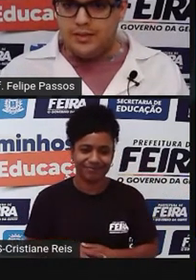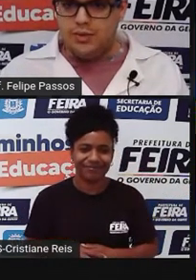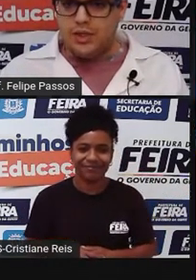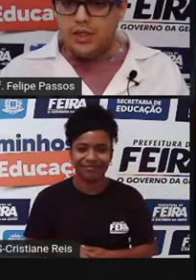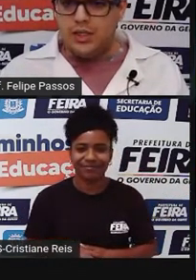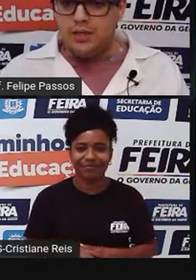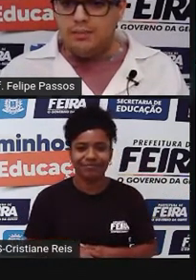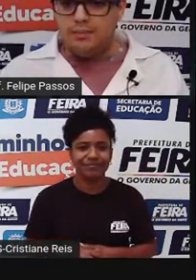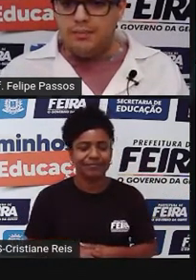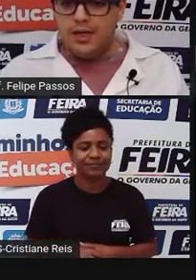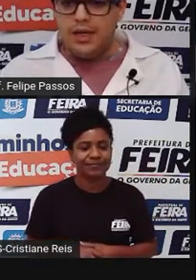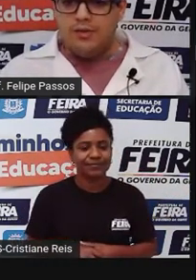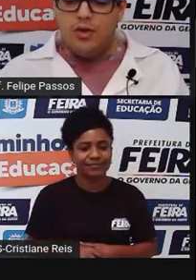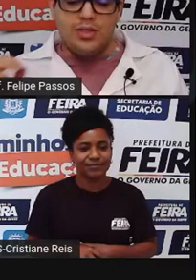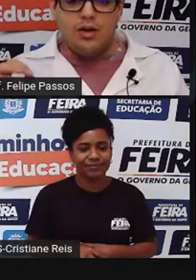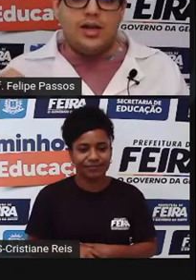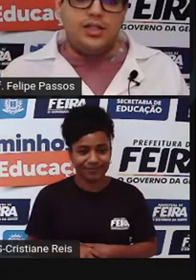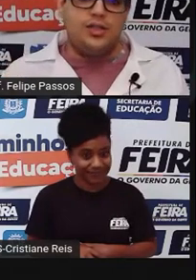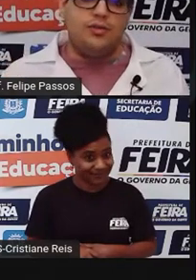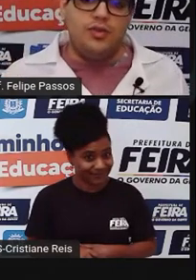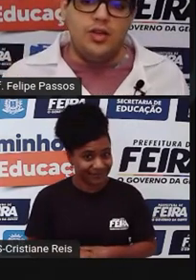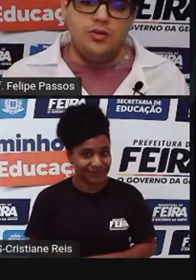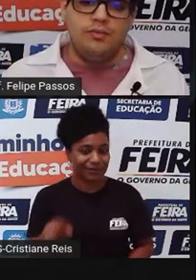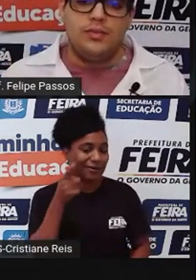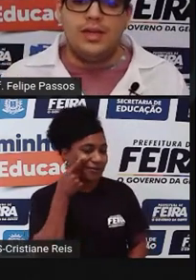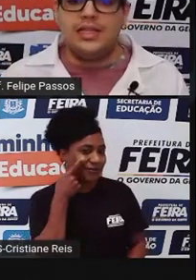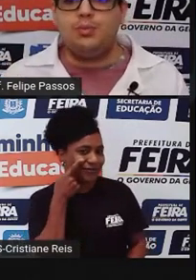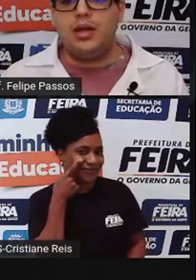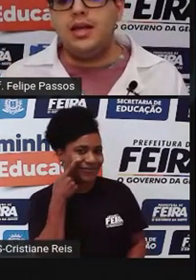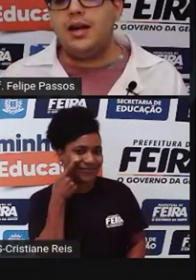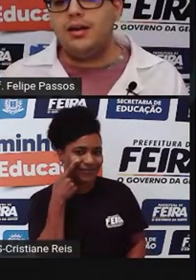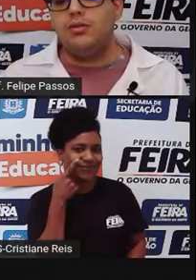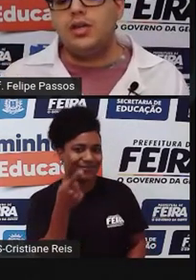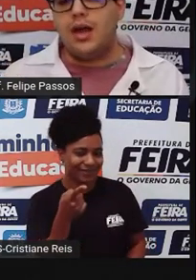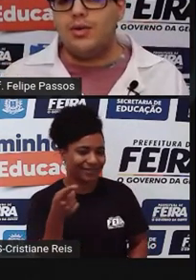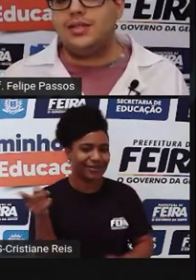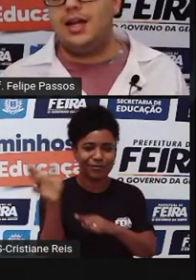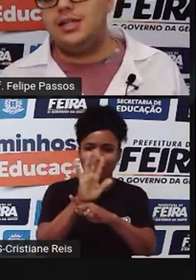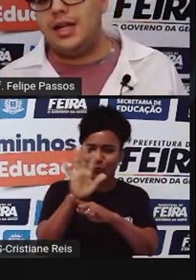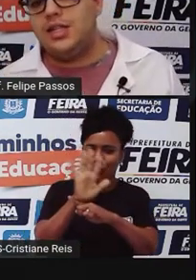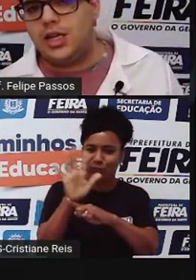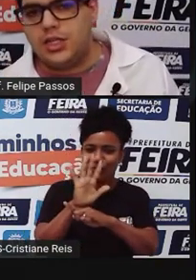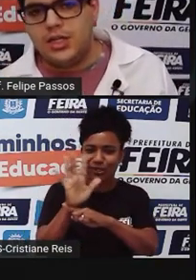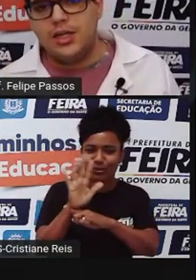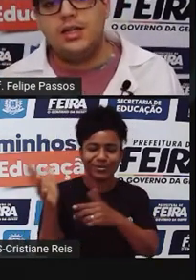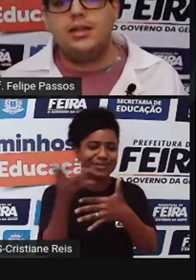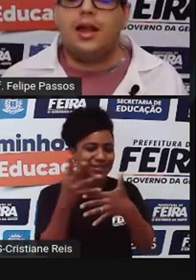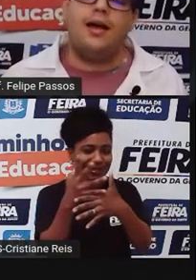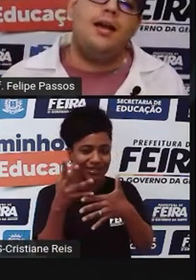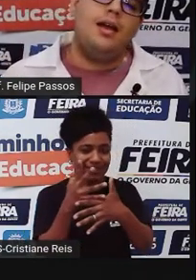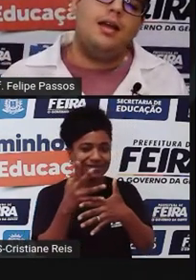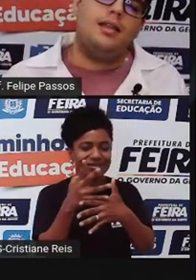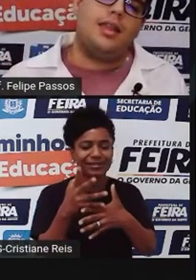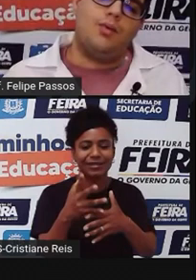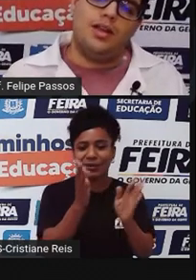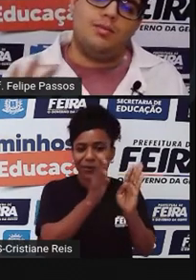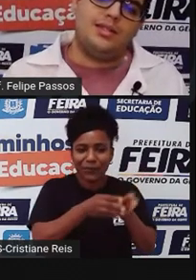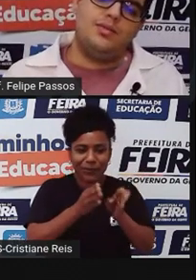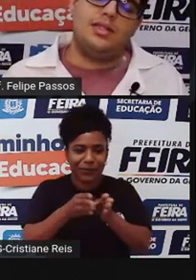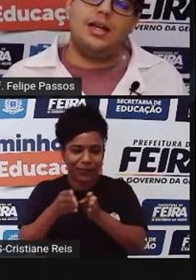tô passando aqui vamos agora assistir um vídeo que explica o que é uma cidade inteligente tá